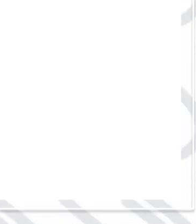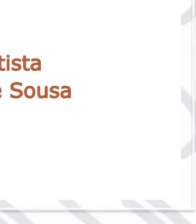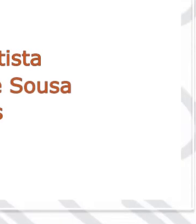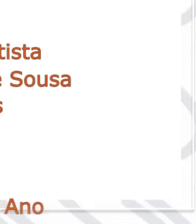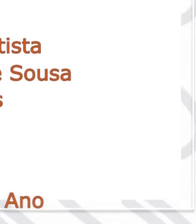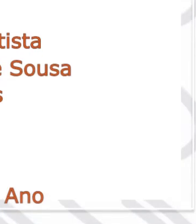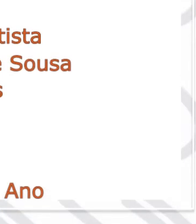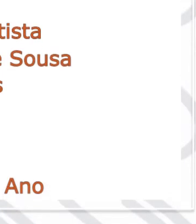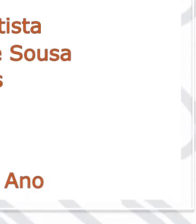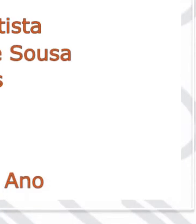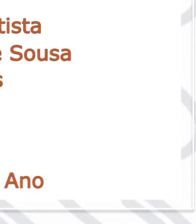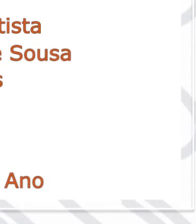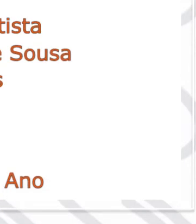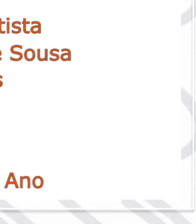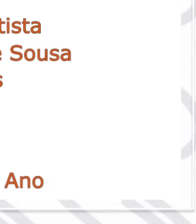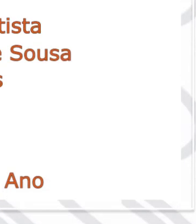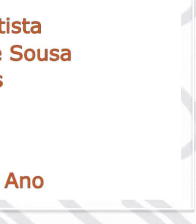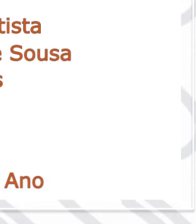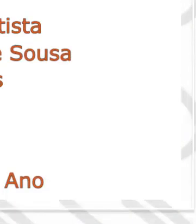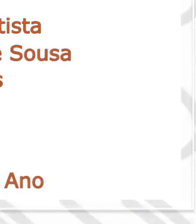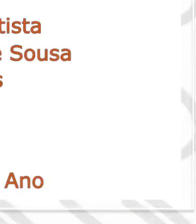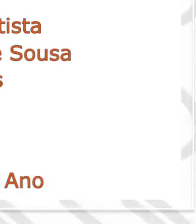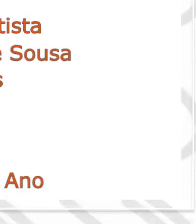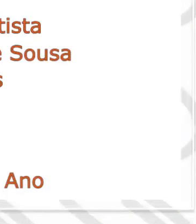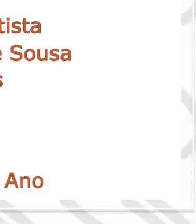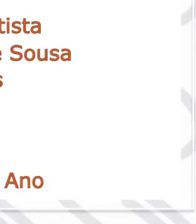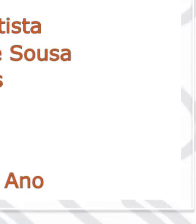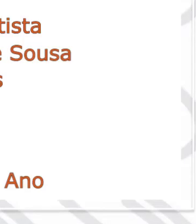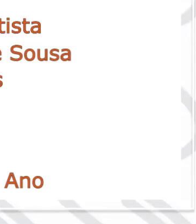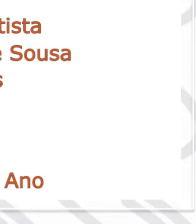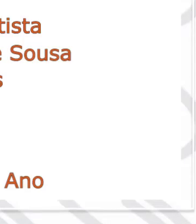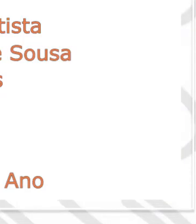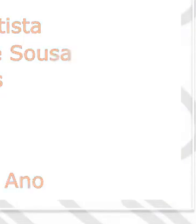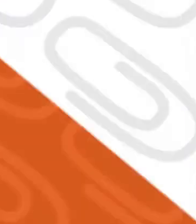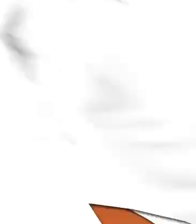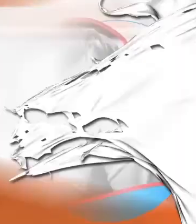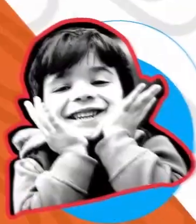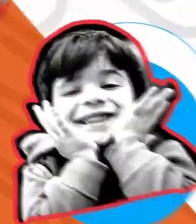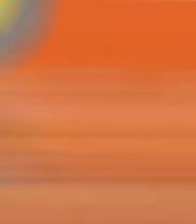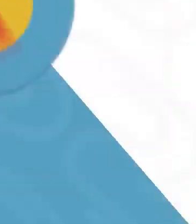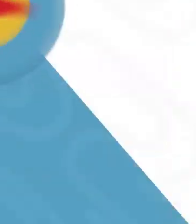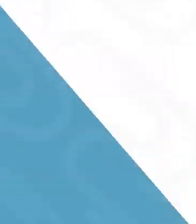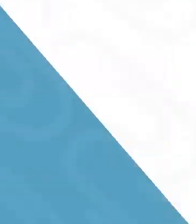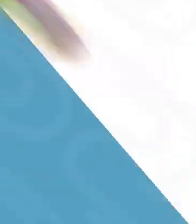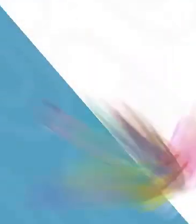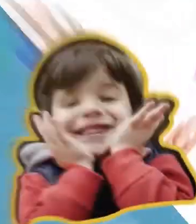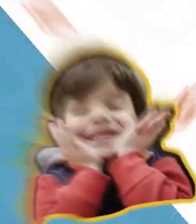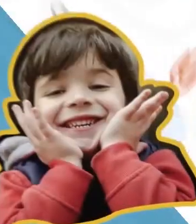bye!